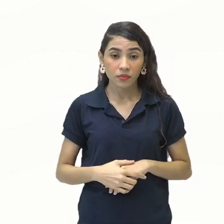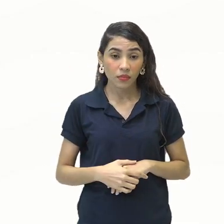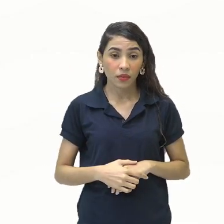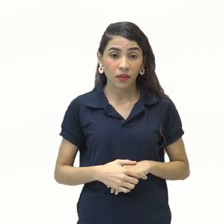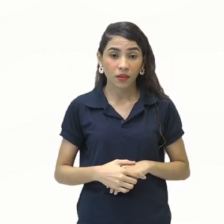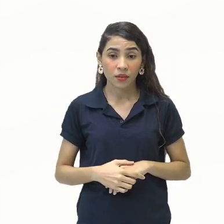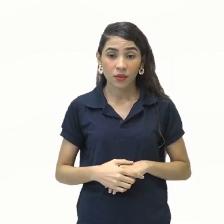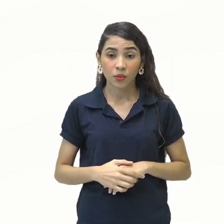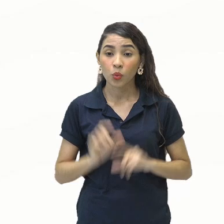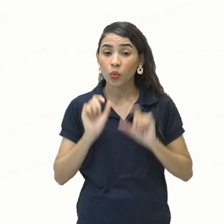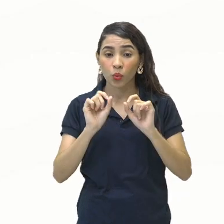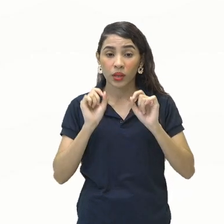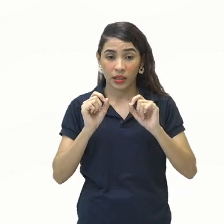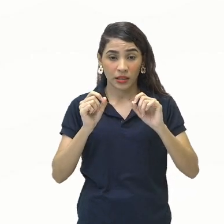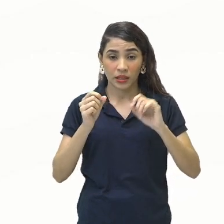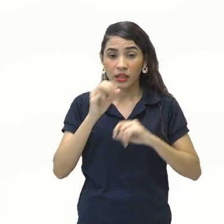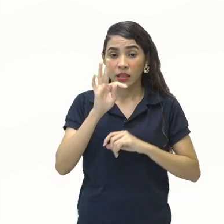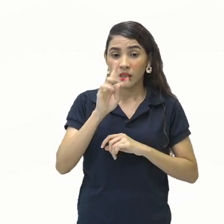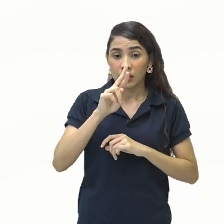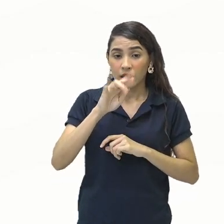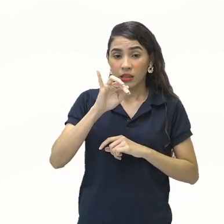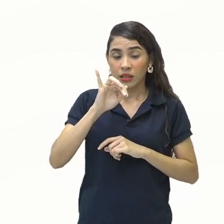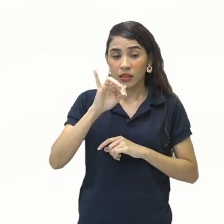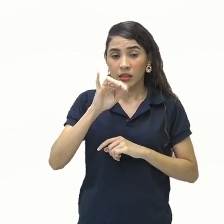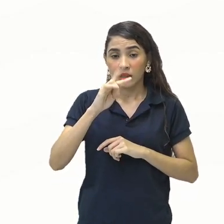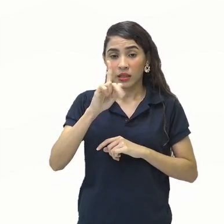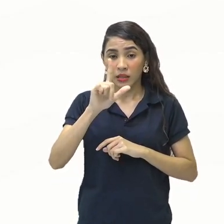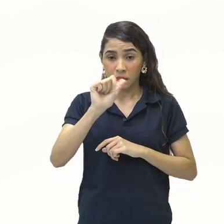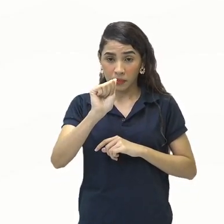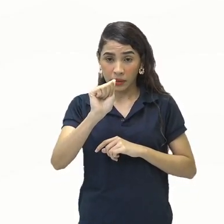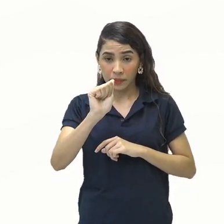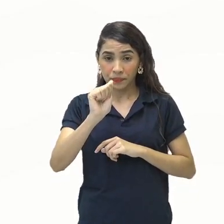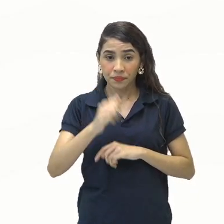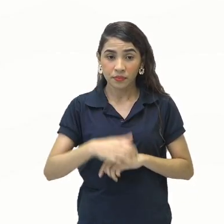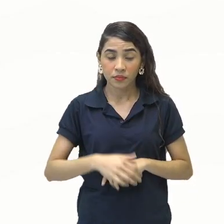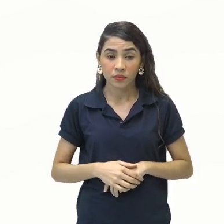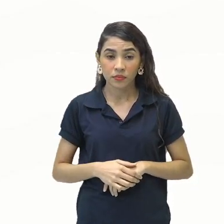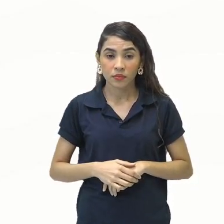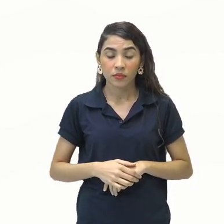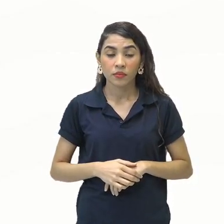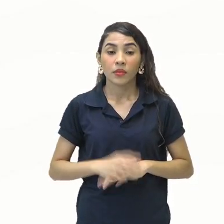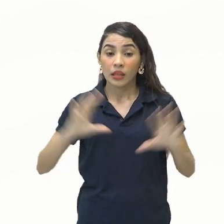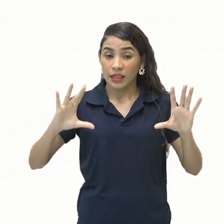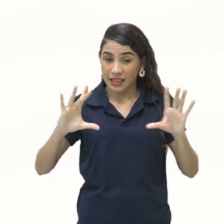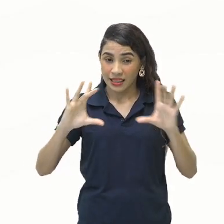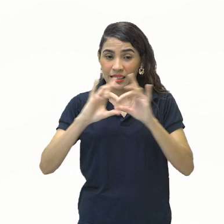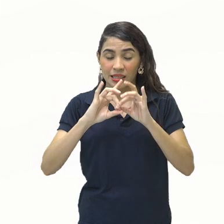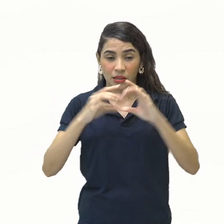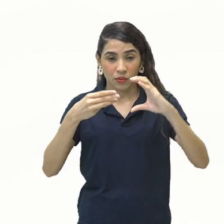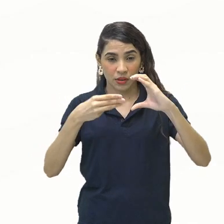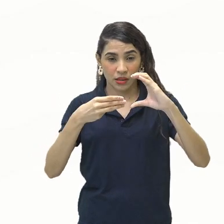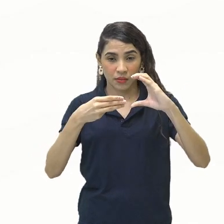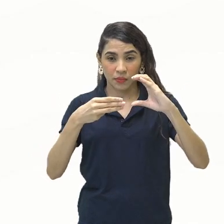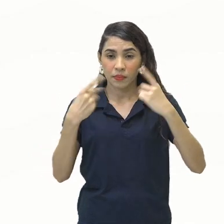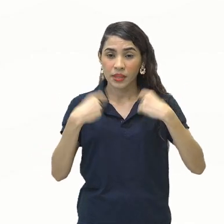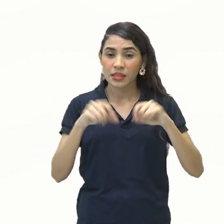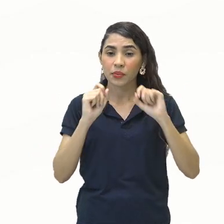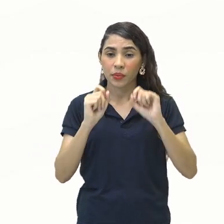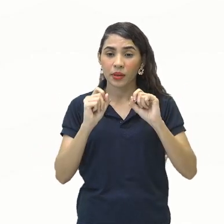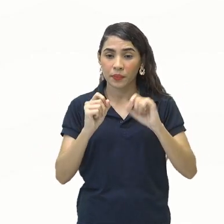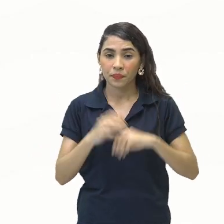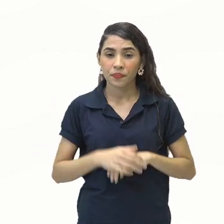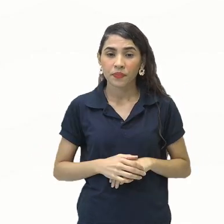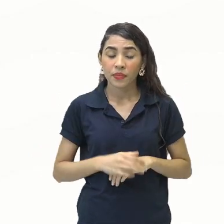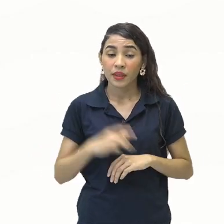O que seria tripla? Para ser uma ligação tripla, nós precisaríamos o quê?